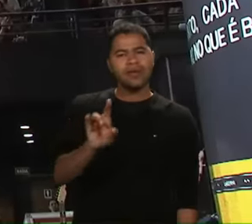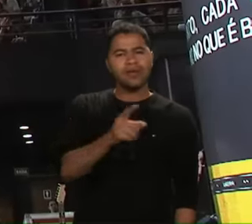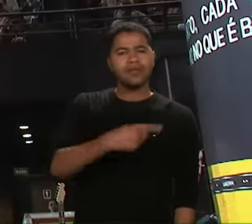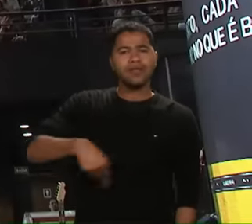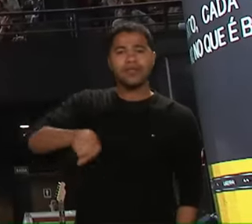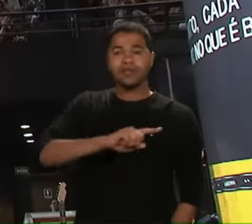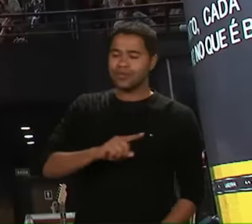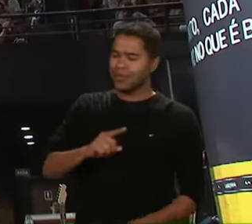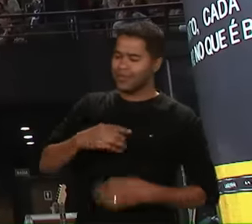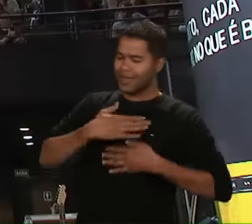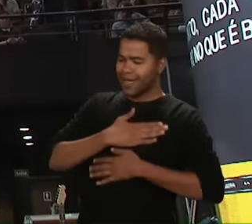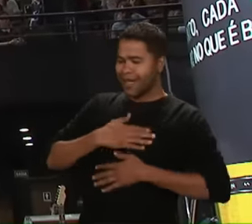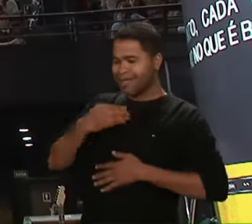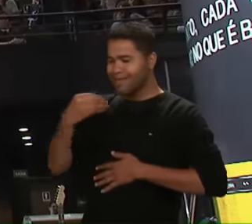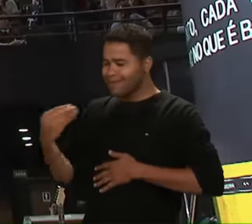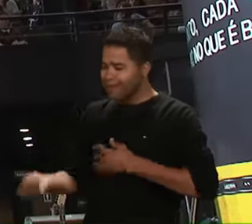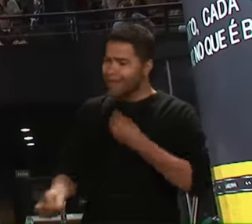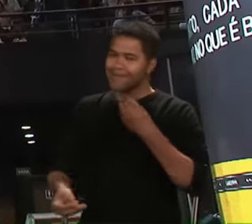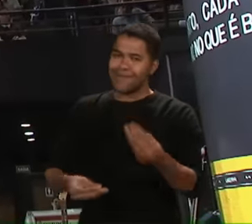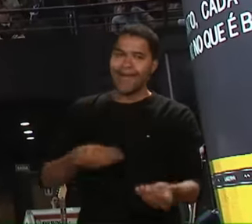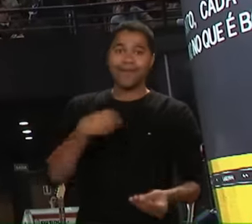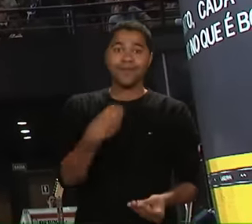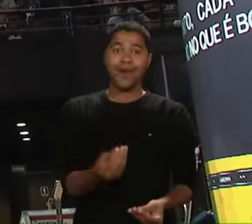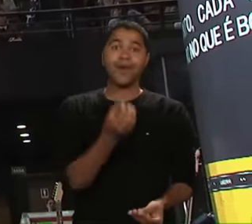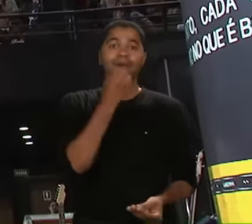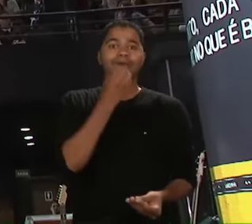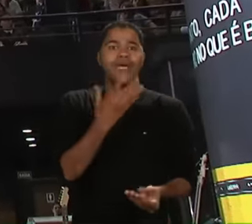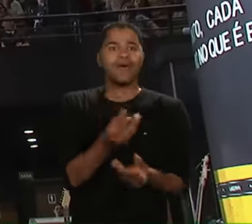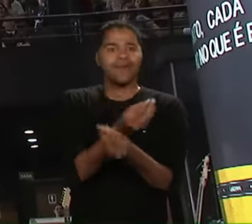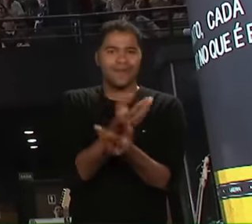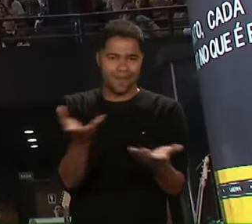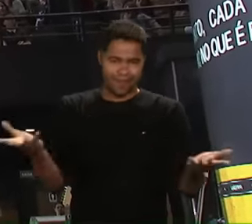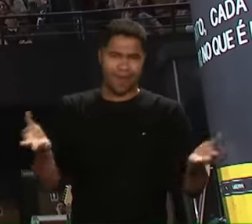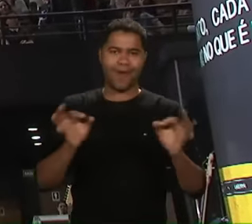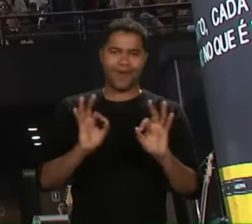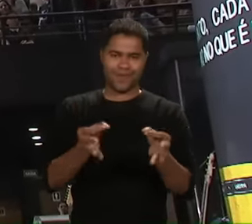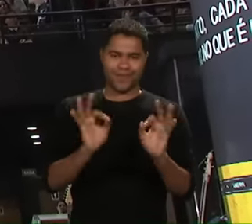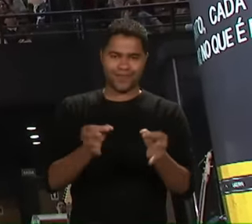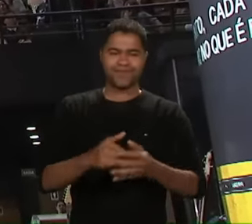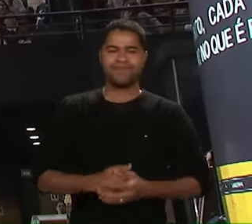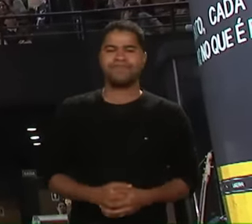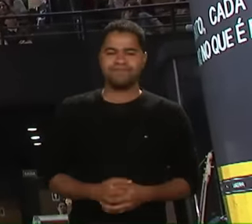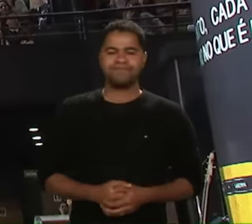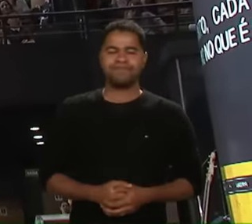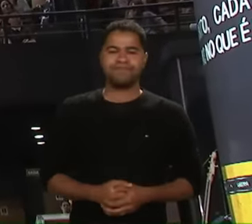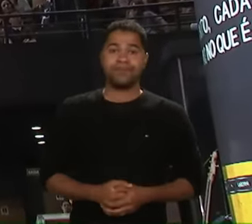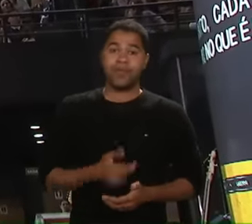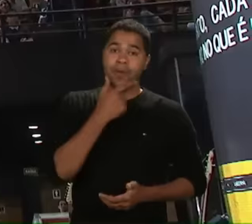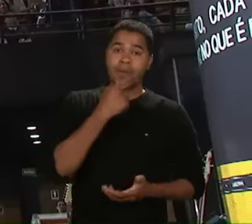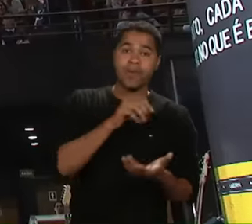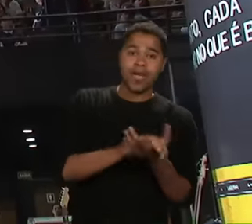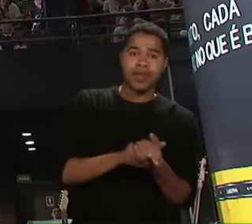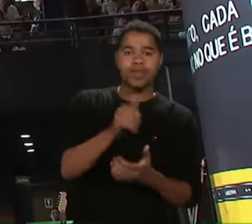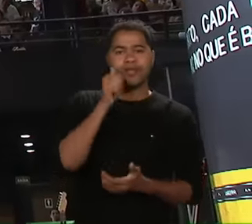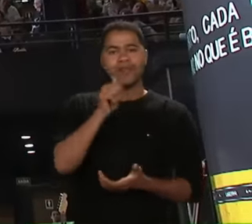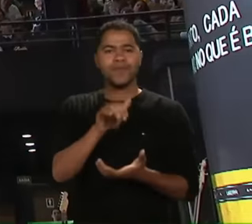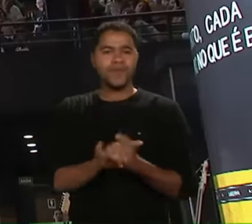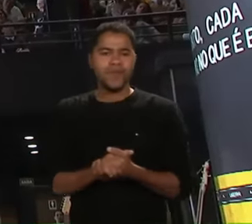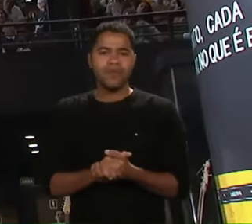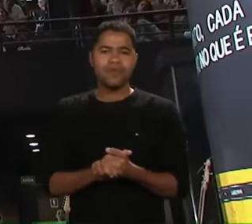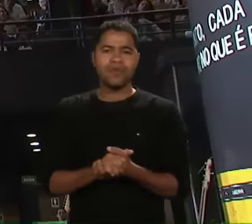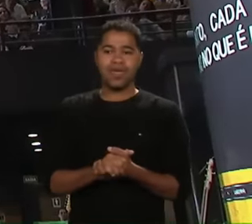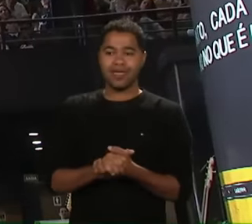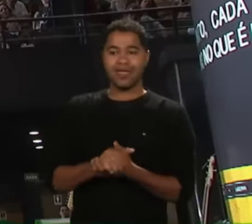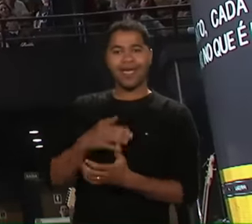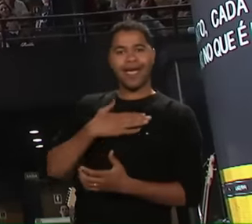agrada ao próximo no que é bom para edificação. Agora tem marido e mulher que um não